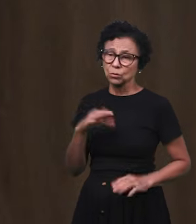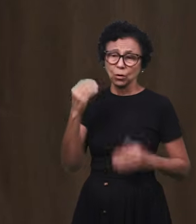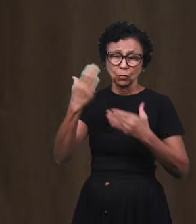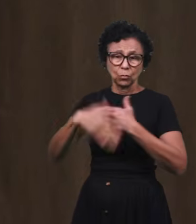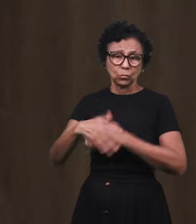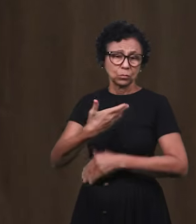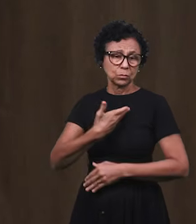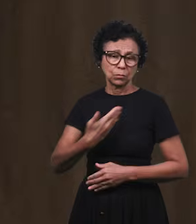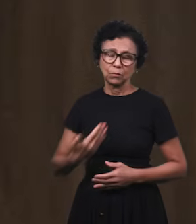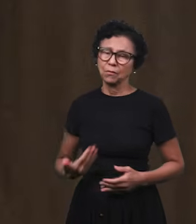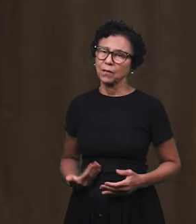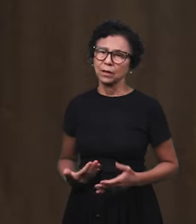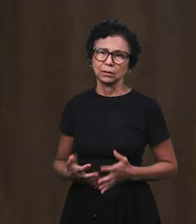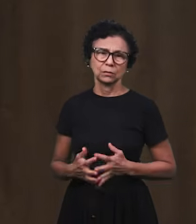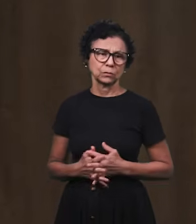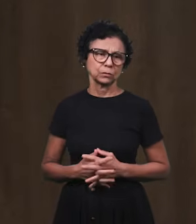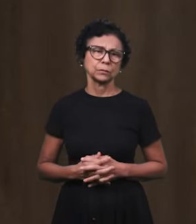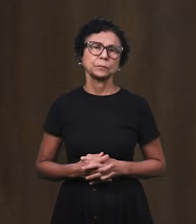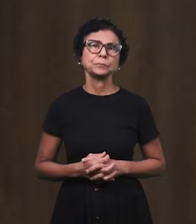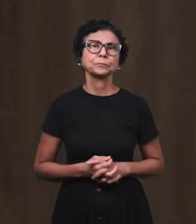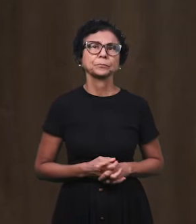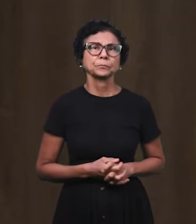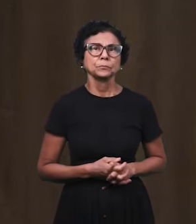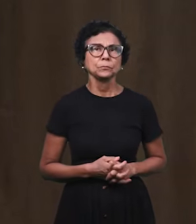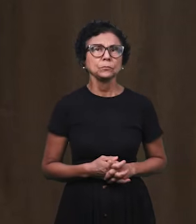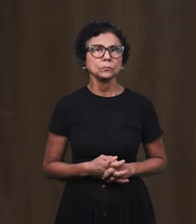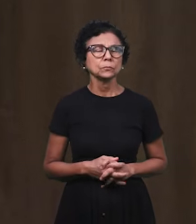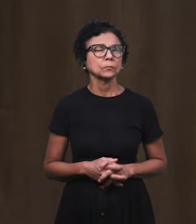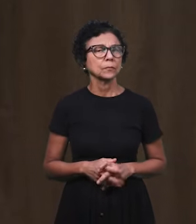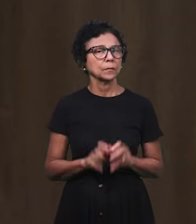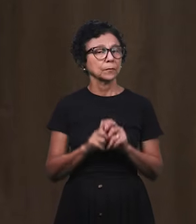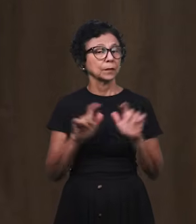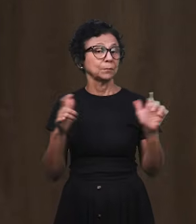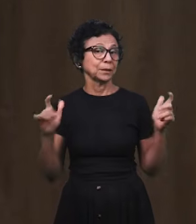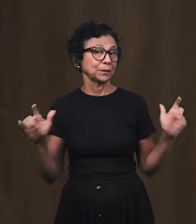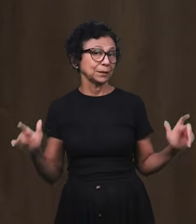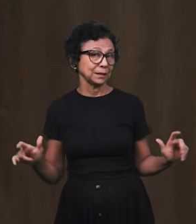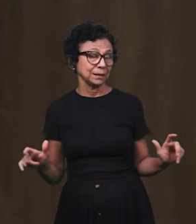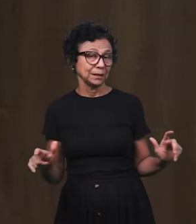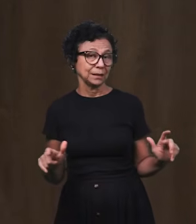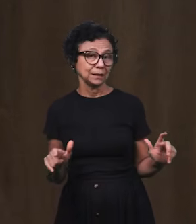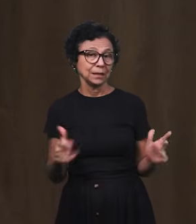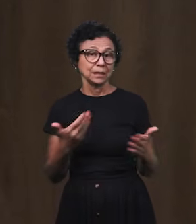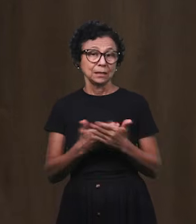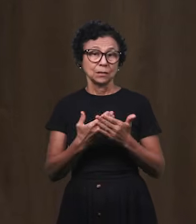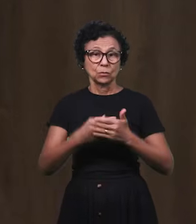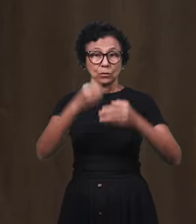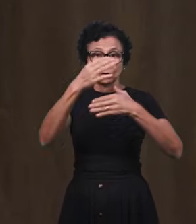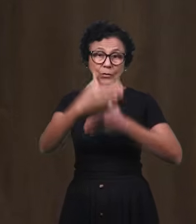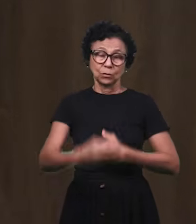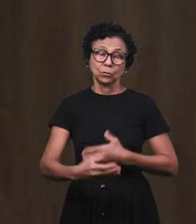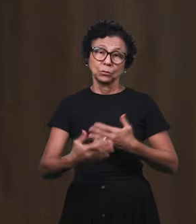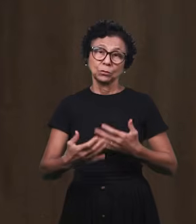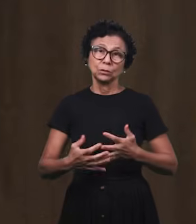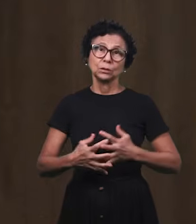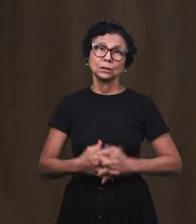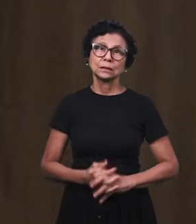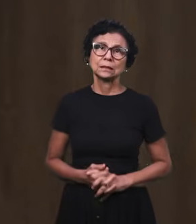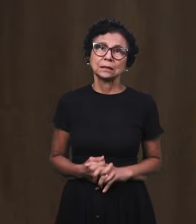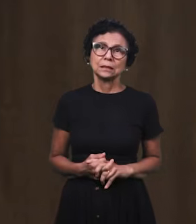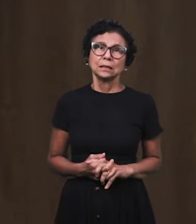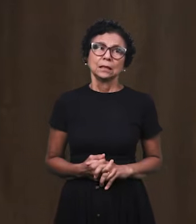estabilidade. Não é por amor àquela profissão. Alguns sim, outros não. Então, o concurso público, você vai fazer um concurso e